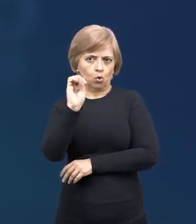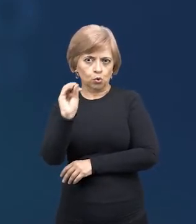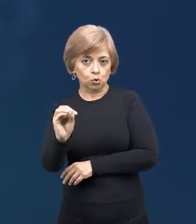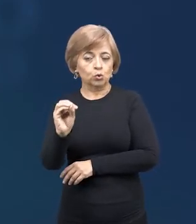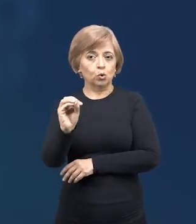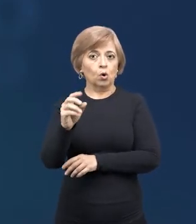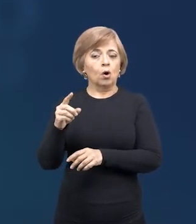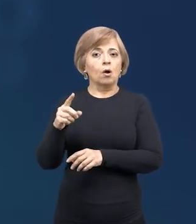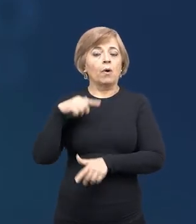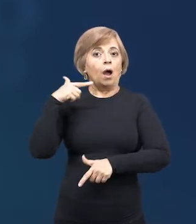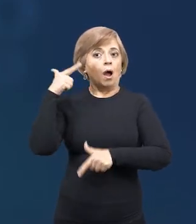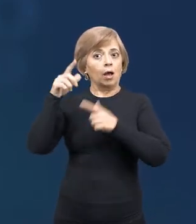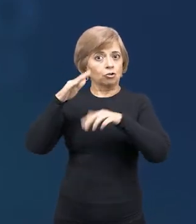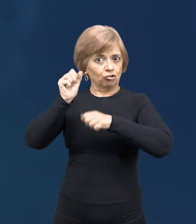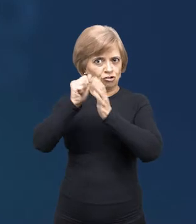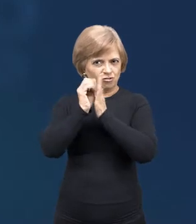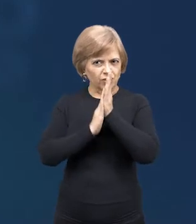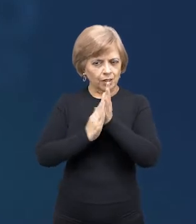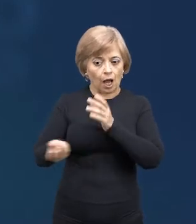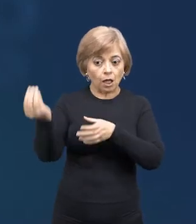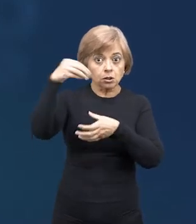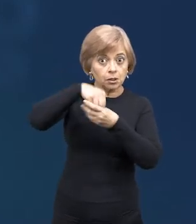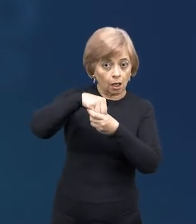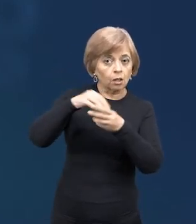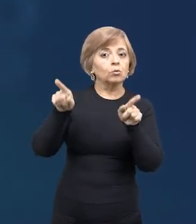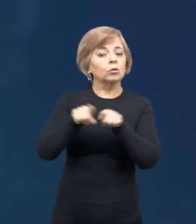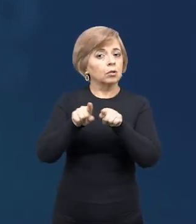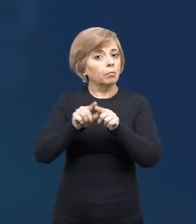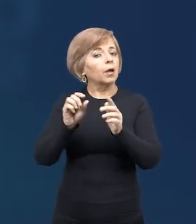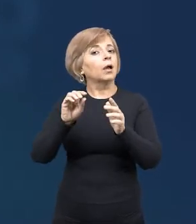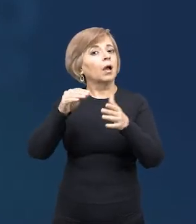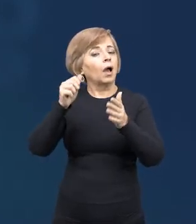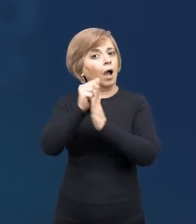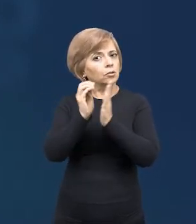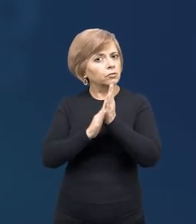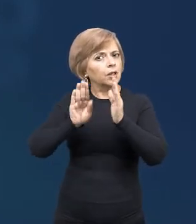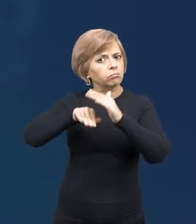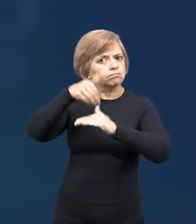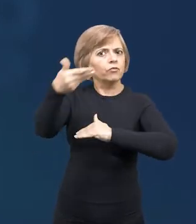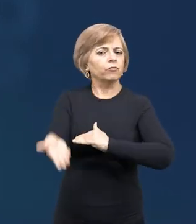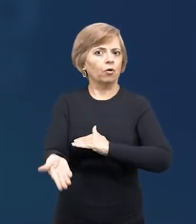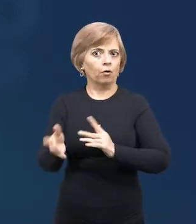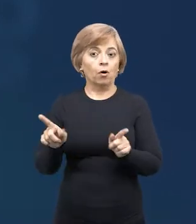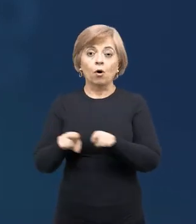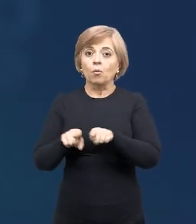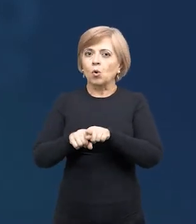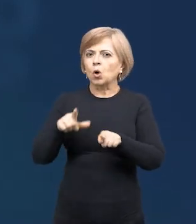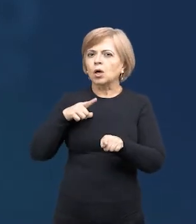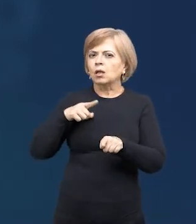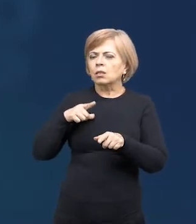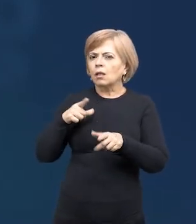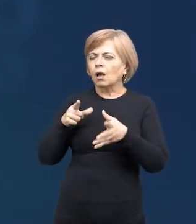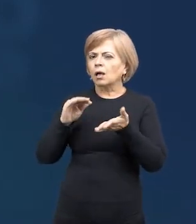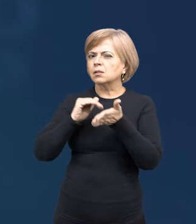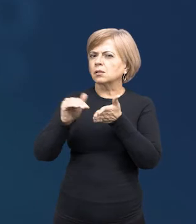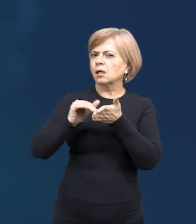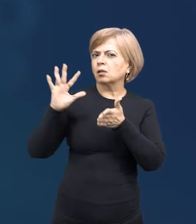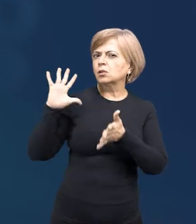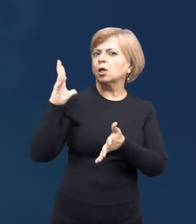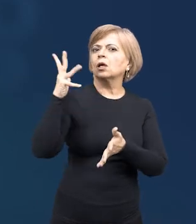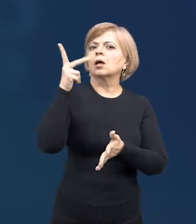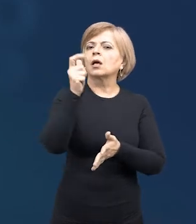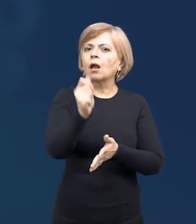para a atividade fim também. E especificamente no pedaço concernente à Secretaria-Geral, nos